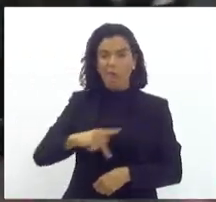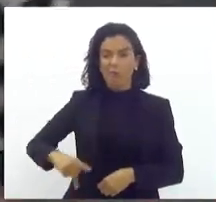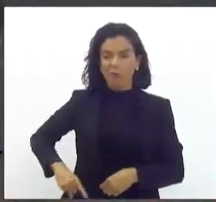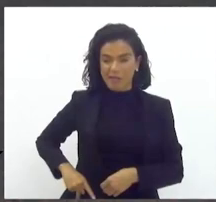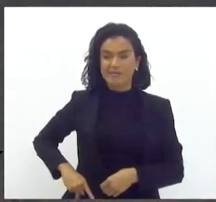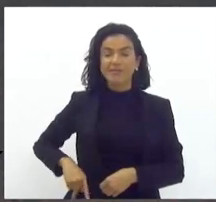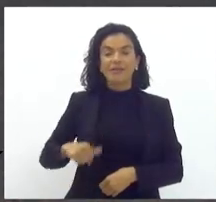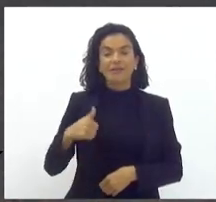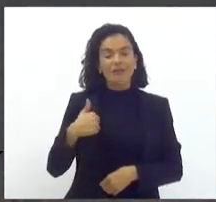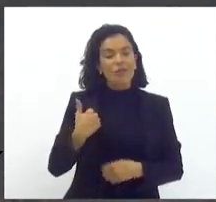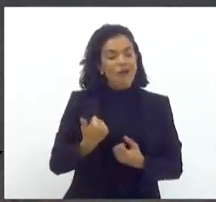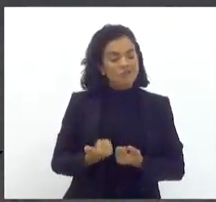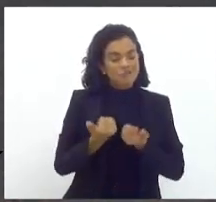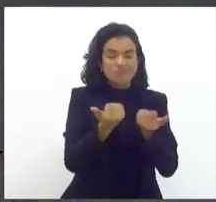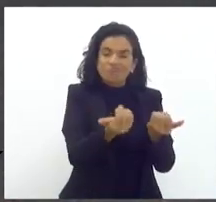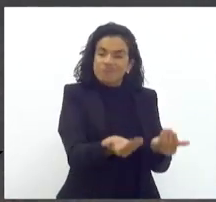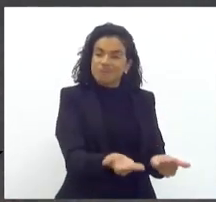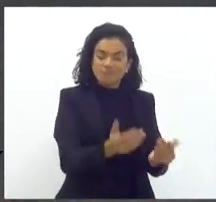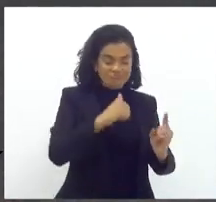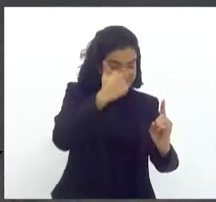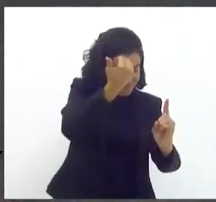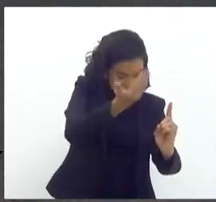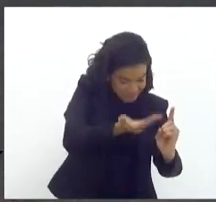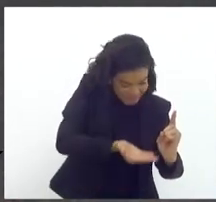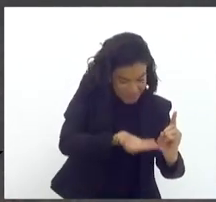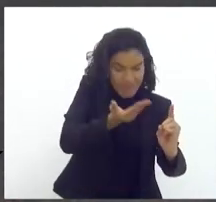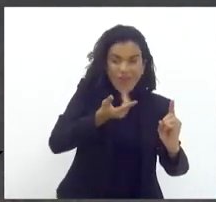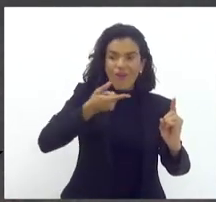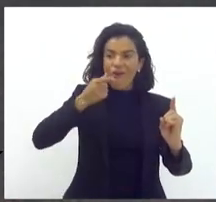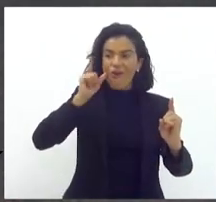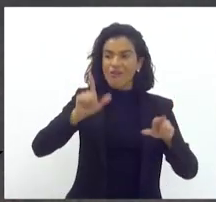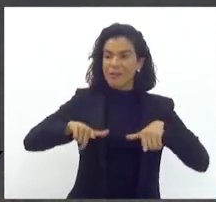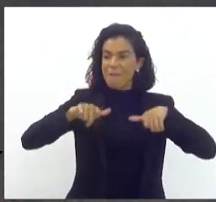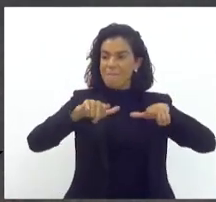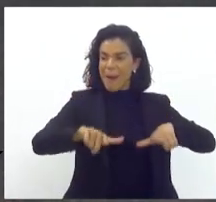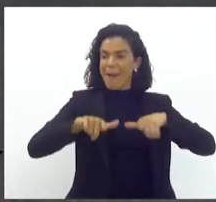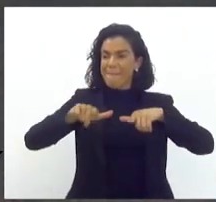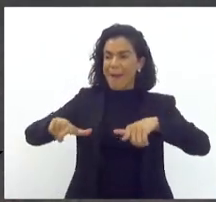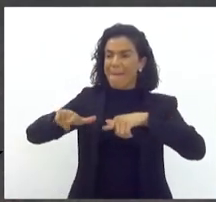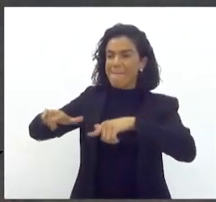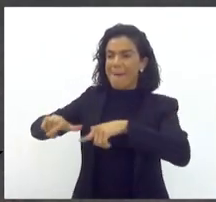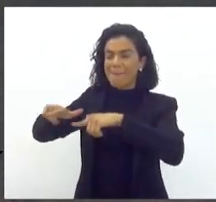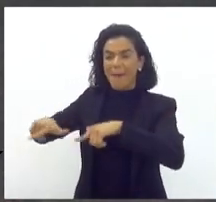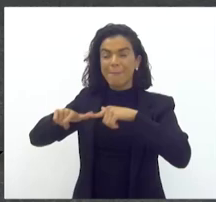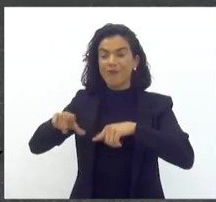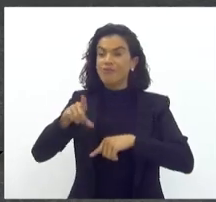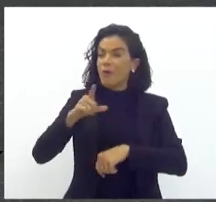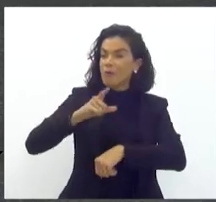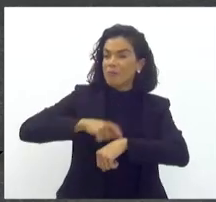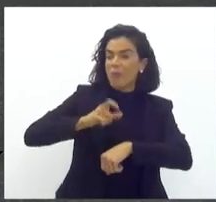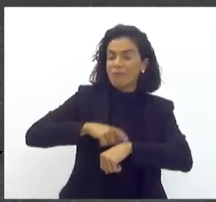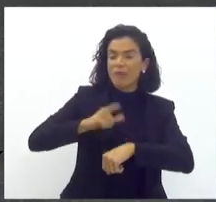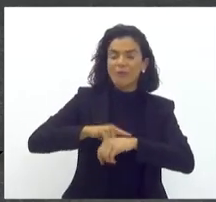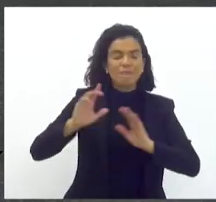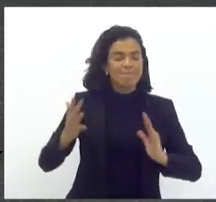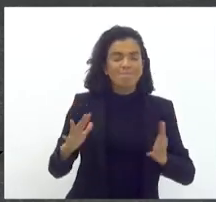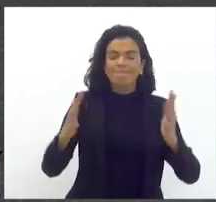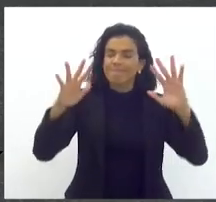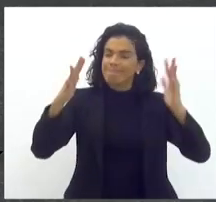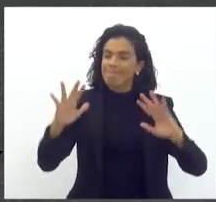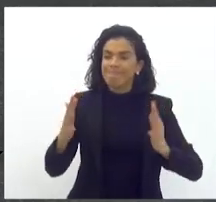casa fizemos a entrega das honrarias na noite de ontem e foi um momento de celebrar a cultura